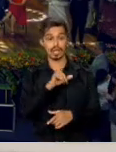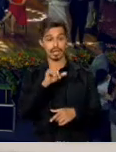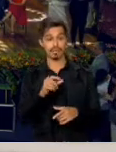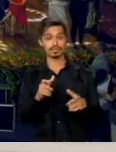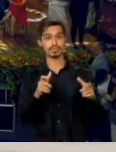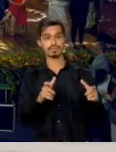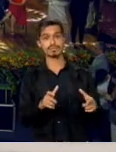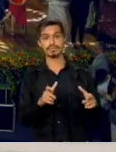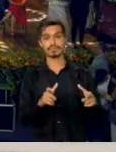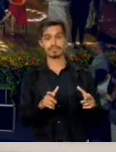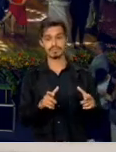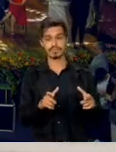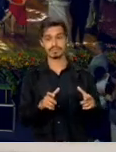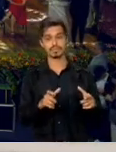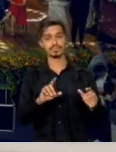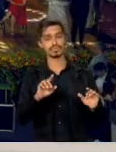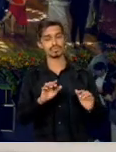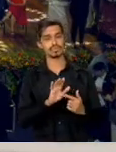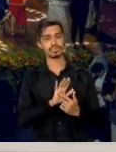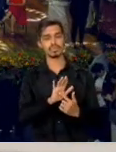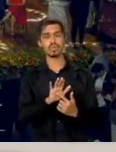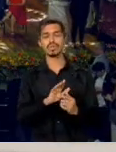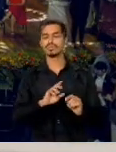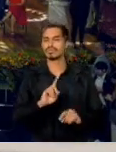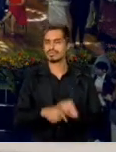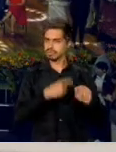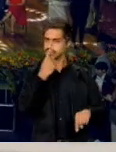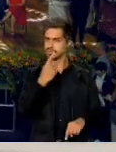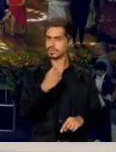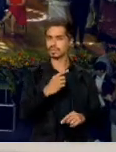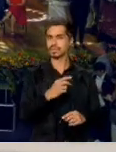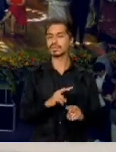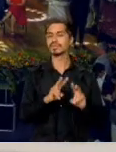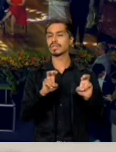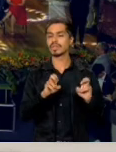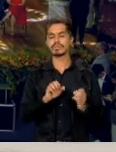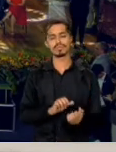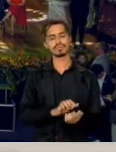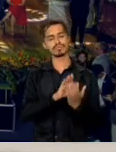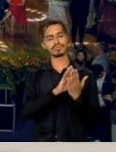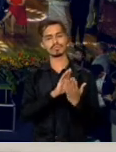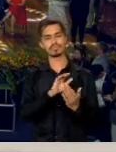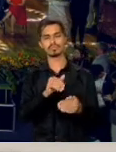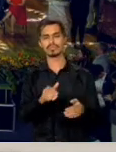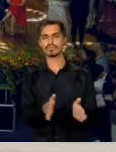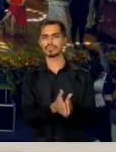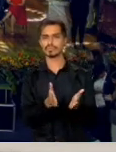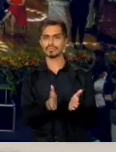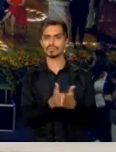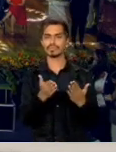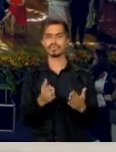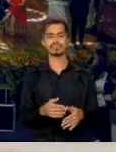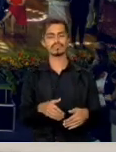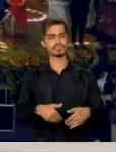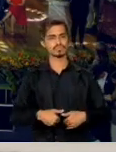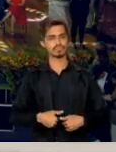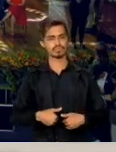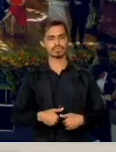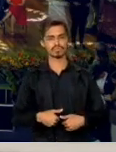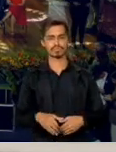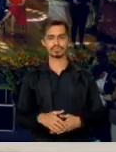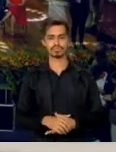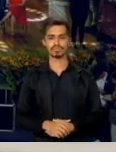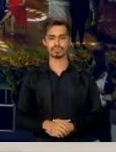case de sucesso em matéria de enfrentamento à pobreza, à fome, à